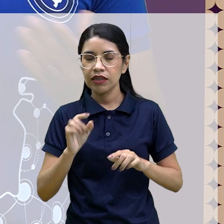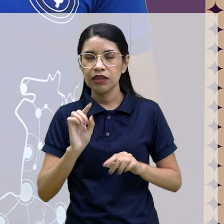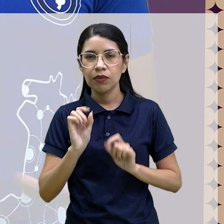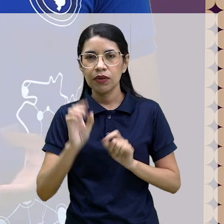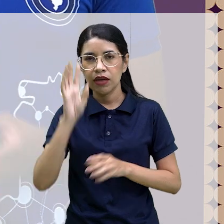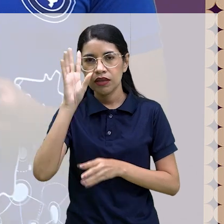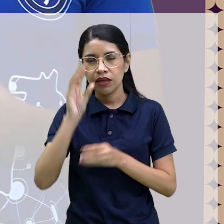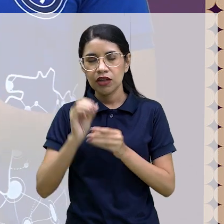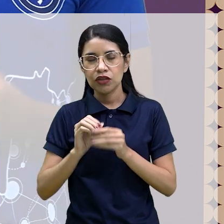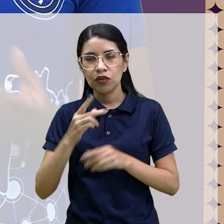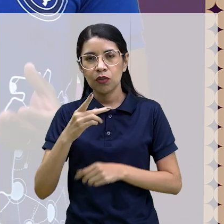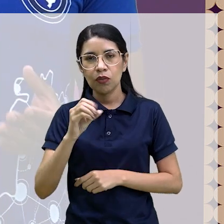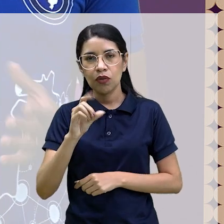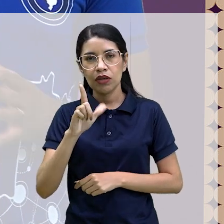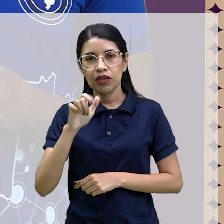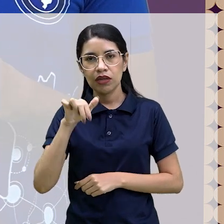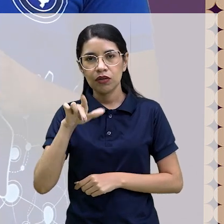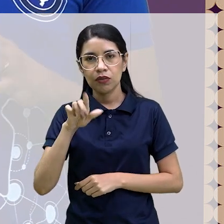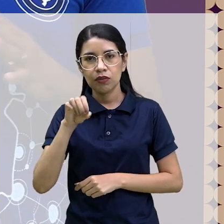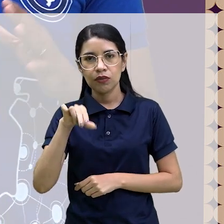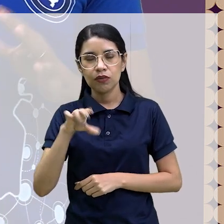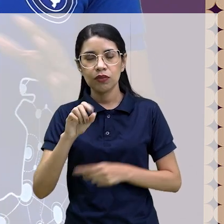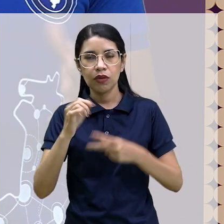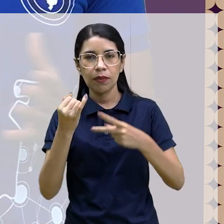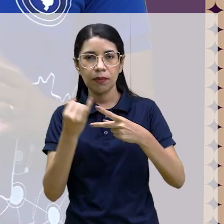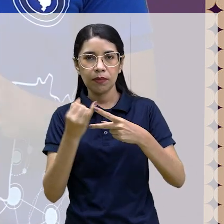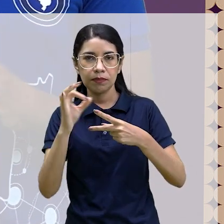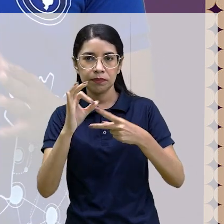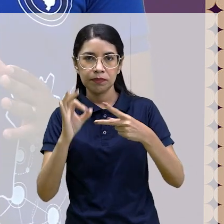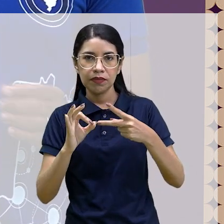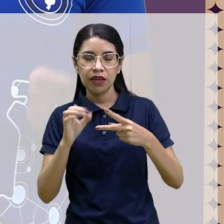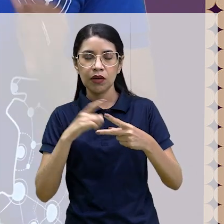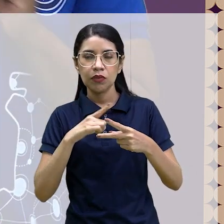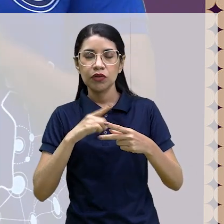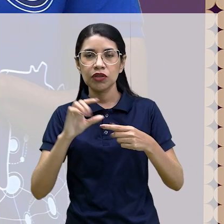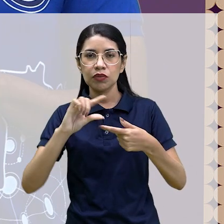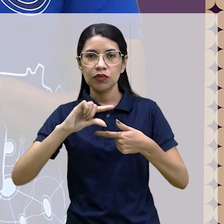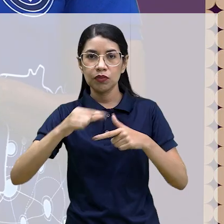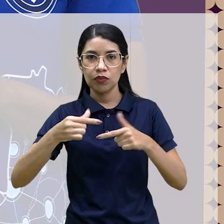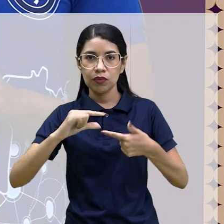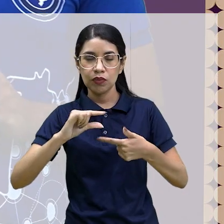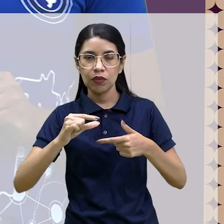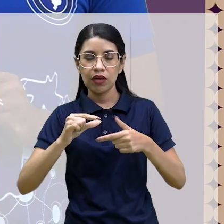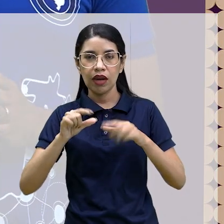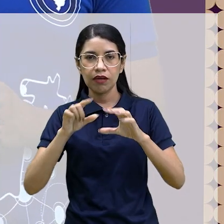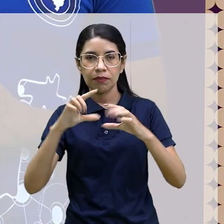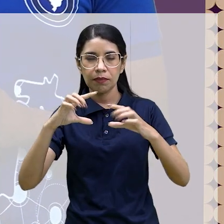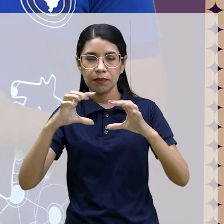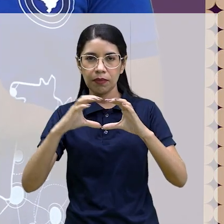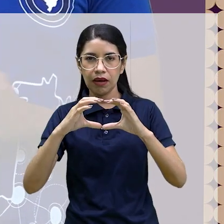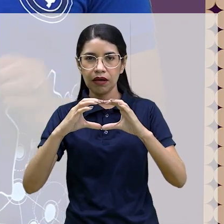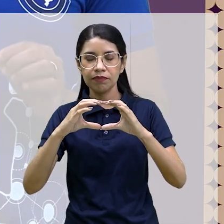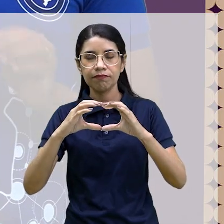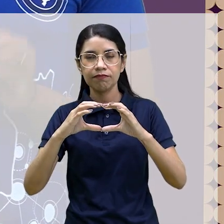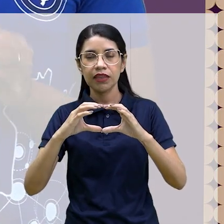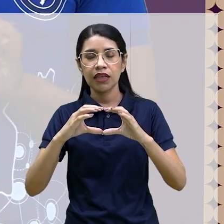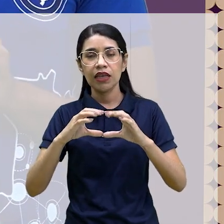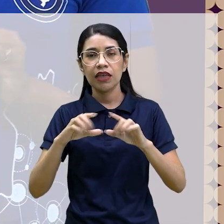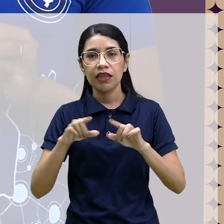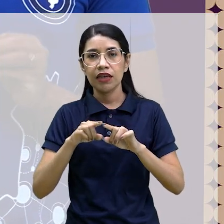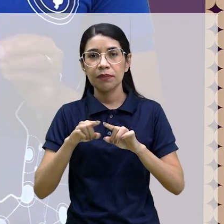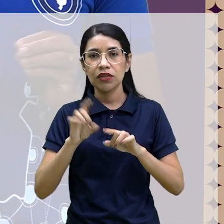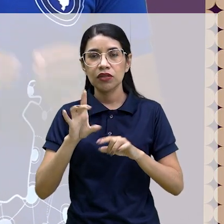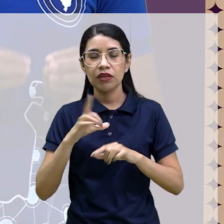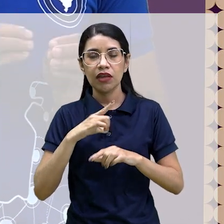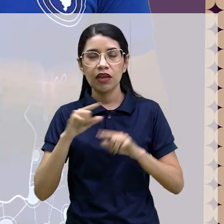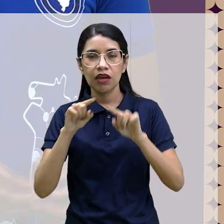um polígono, eu tenho que lembrar que ele vai ser uma figura geométrica plana, fechada, isso é muito importante, e formada